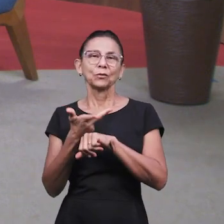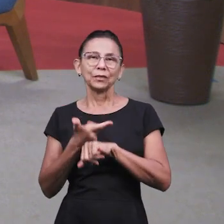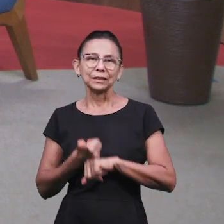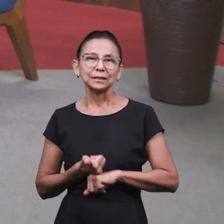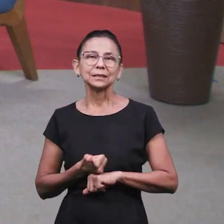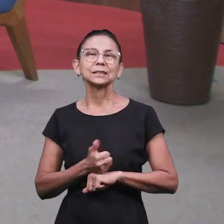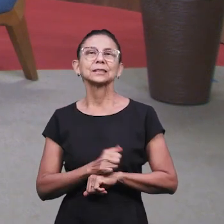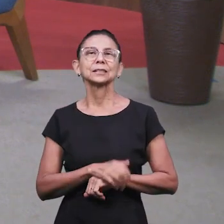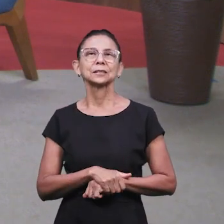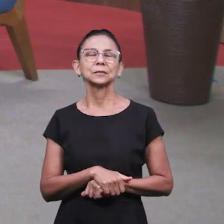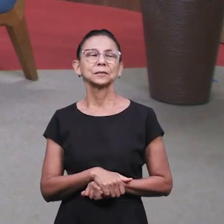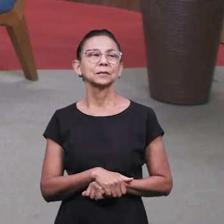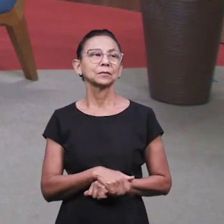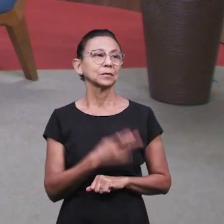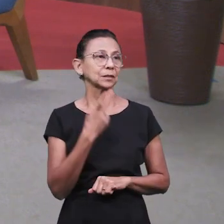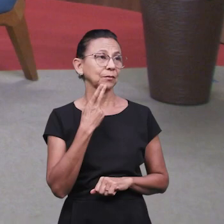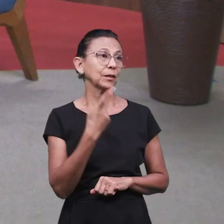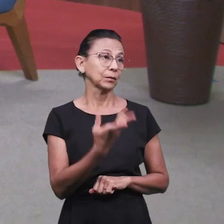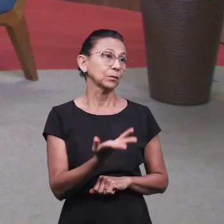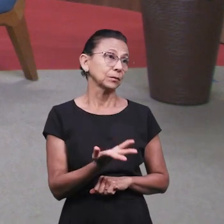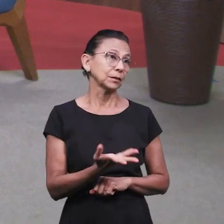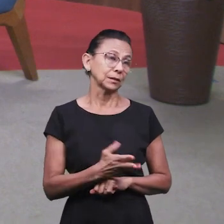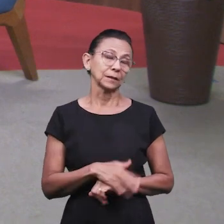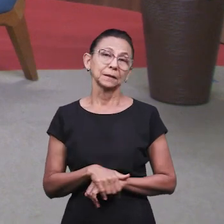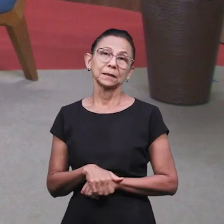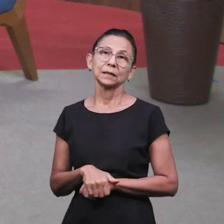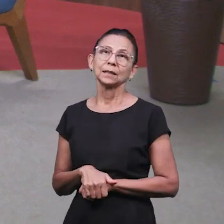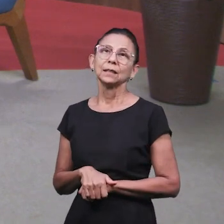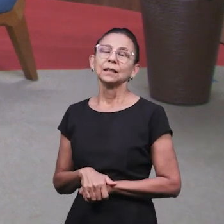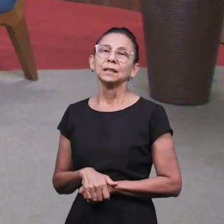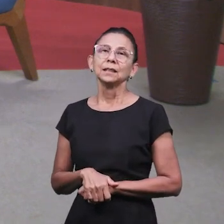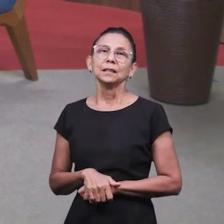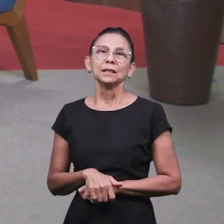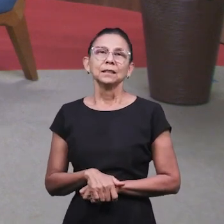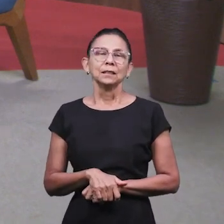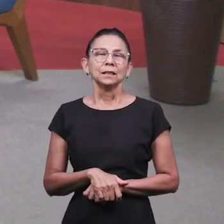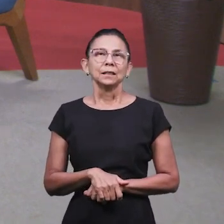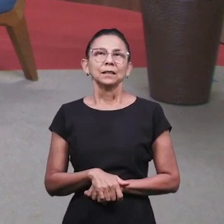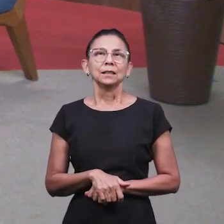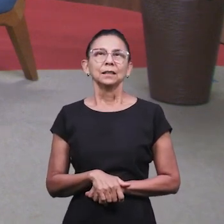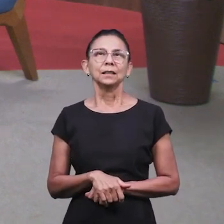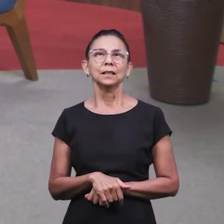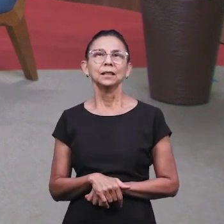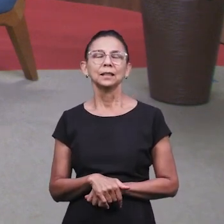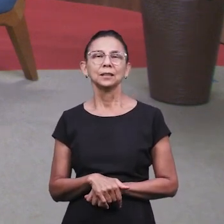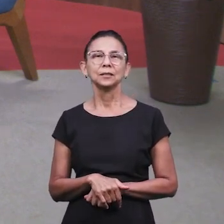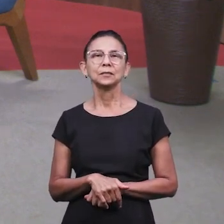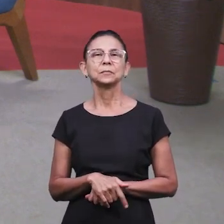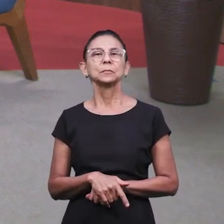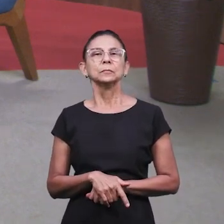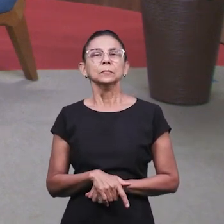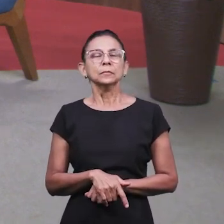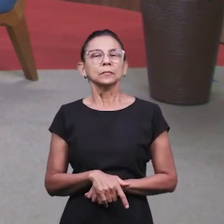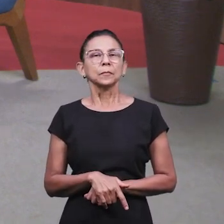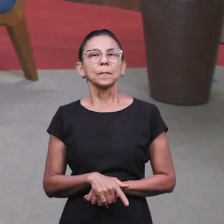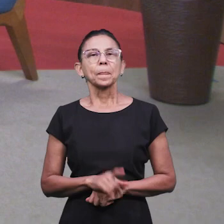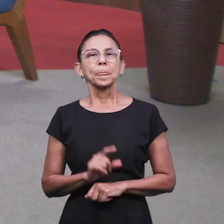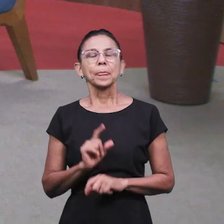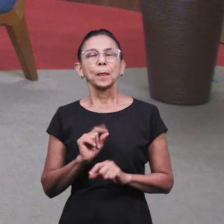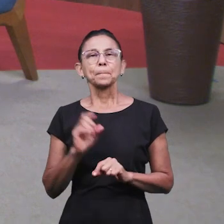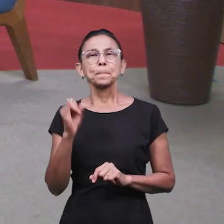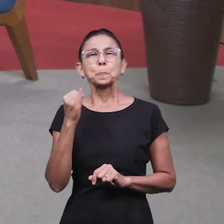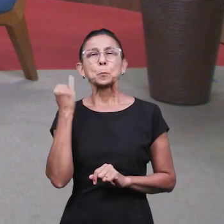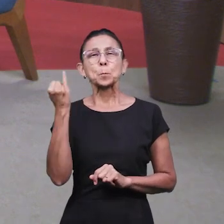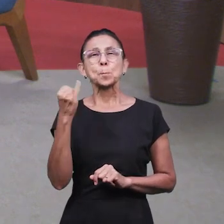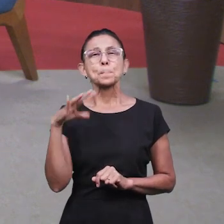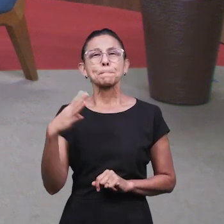bênção. É o que você falou, né? De tudo que poderia ter acontecido, aconteceu aquilo que era indispensável